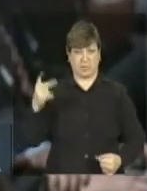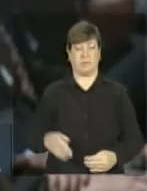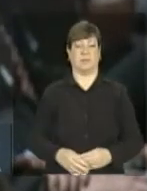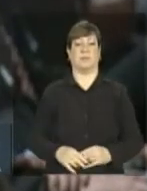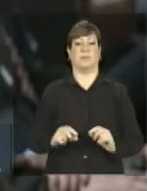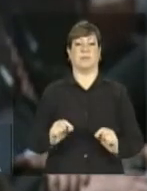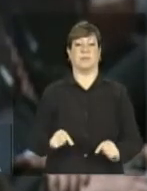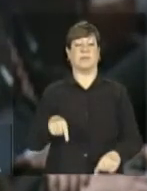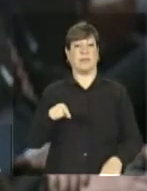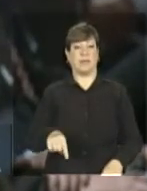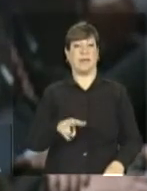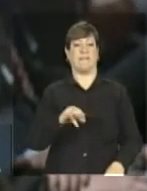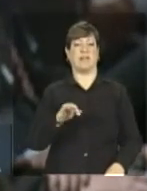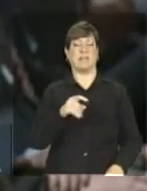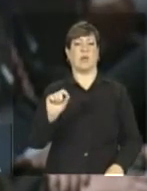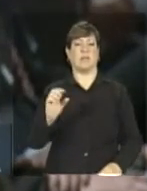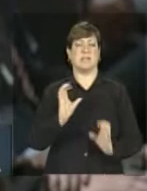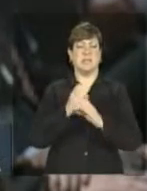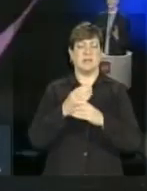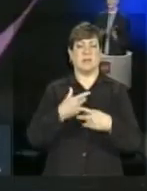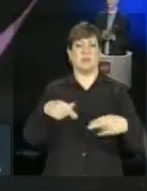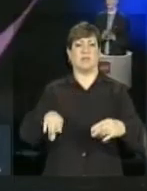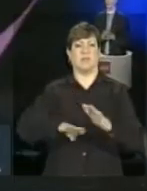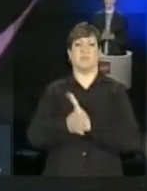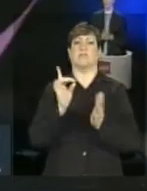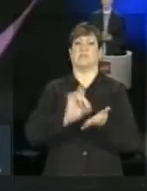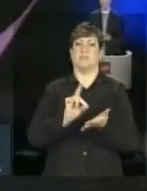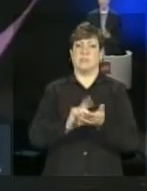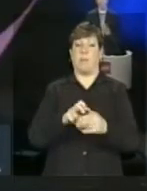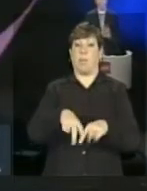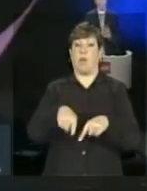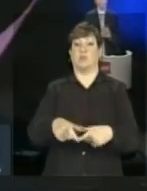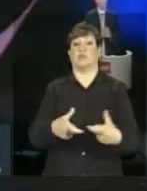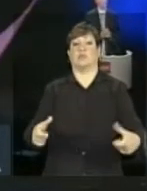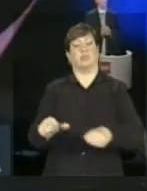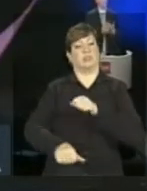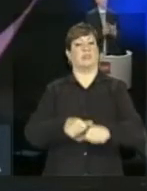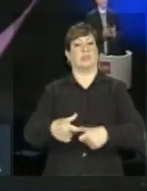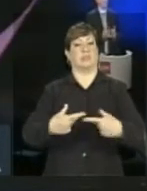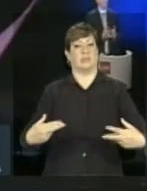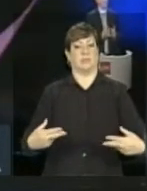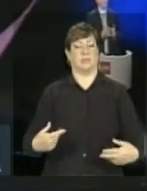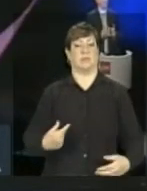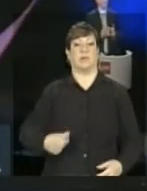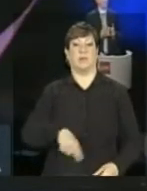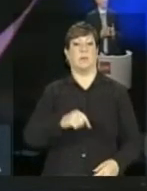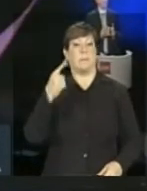ficção científica se torna realidade graças a essas mudanças. Vamos pensar em Star Trek